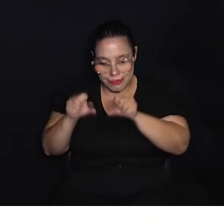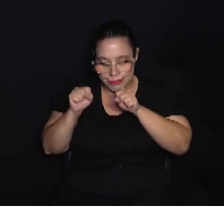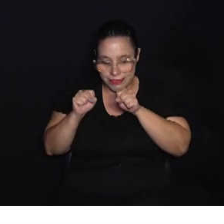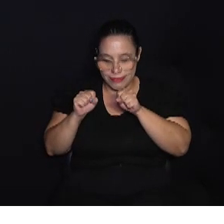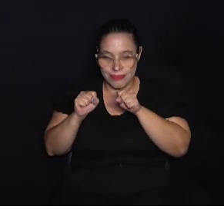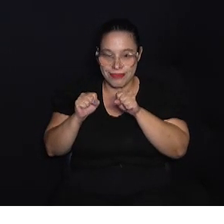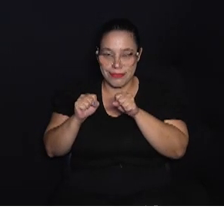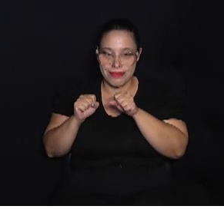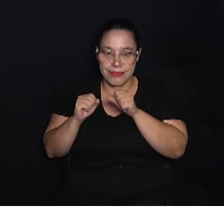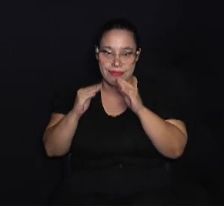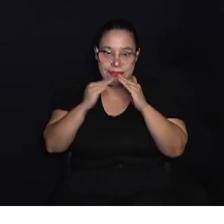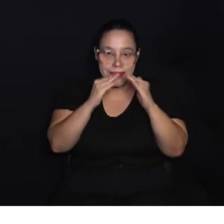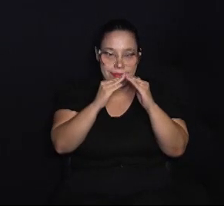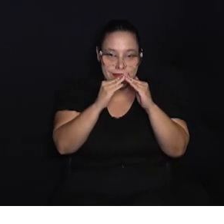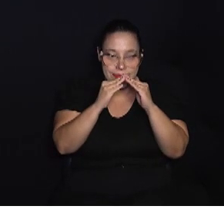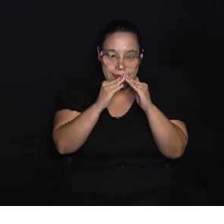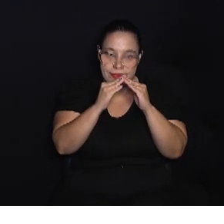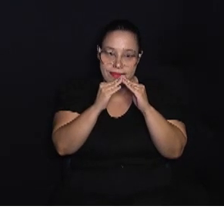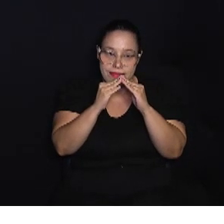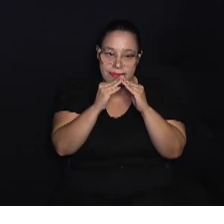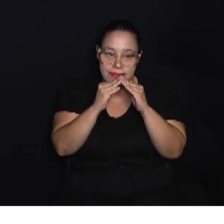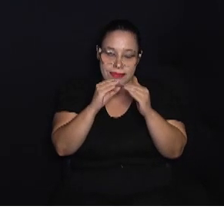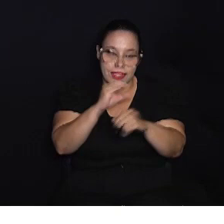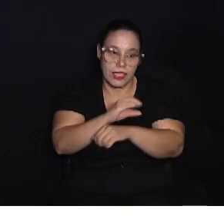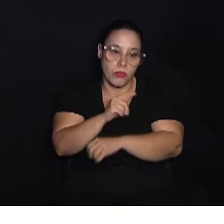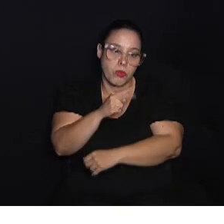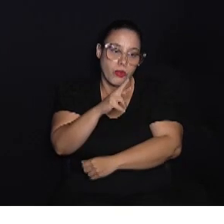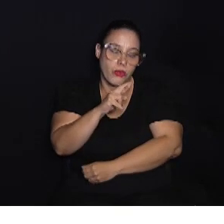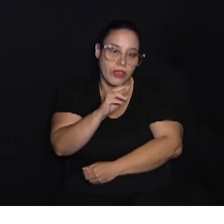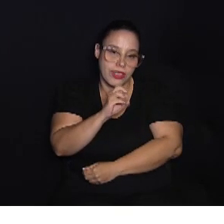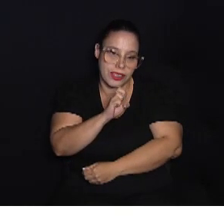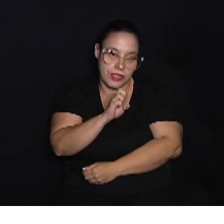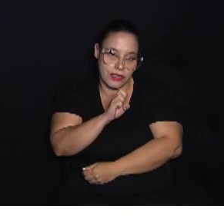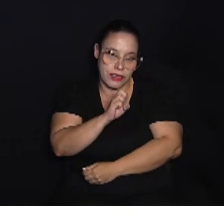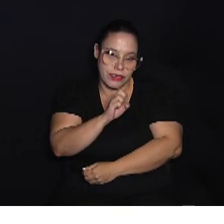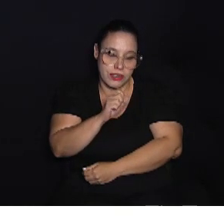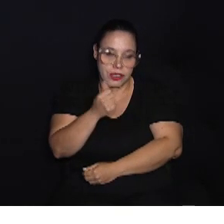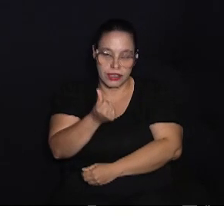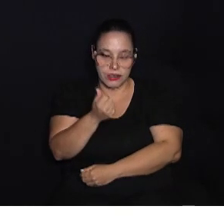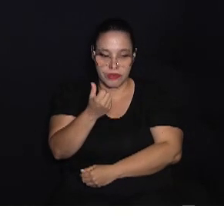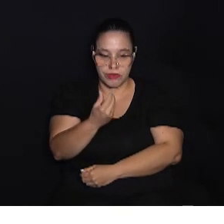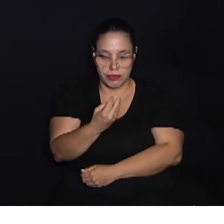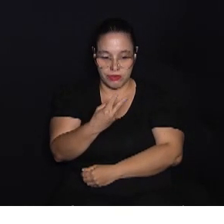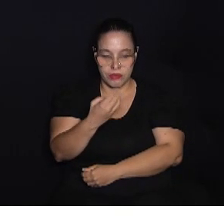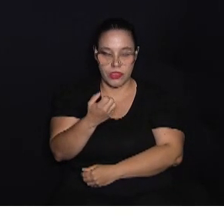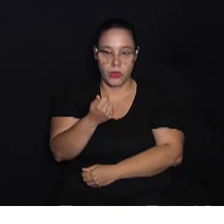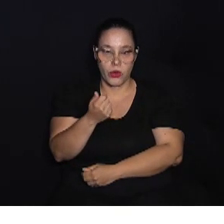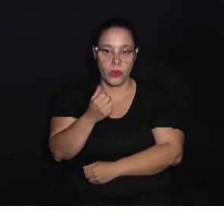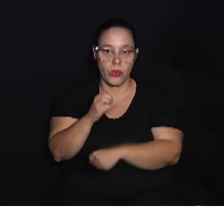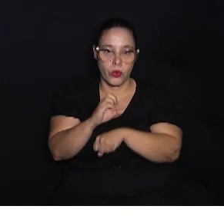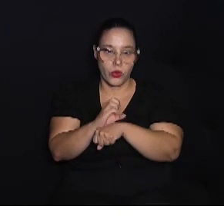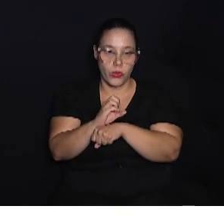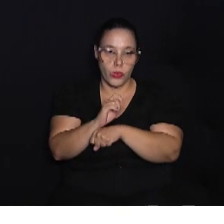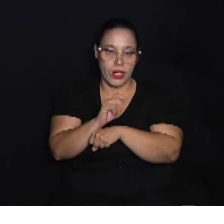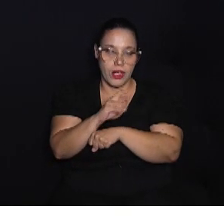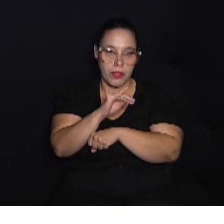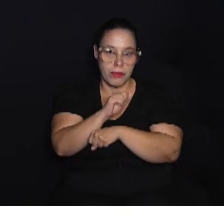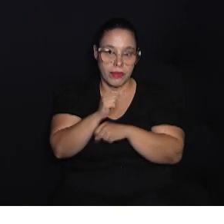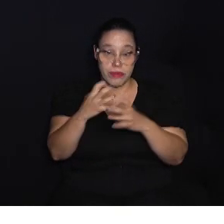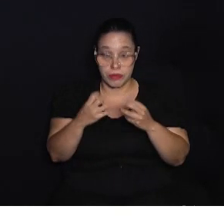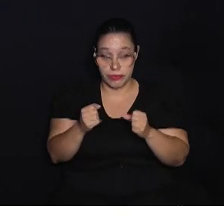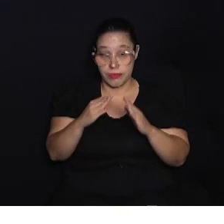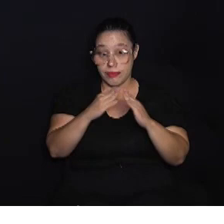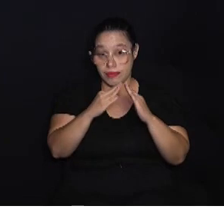natural, após tê-lo resgatado dentro de uma residência no município de Campo Verde, a 136 quilômetros de Cuiabá.